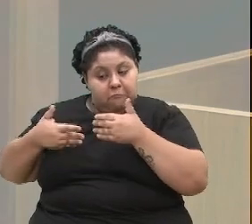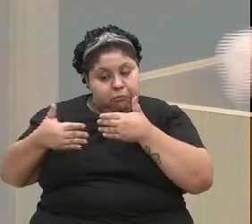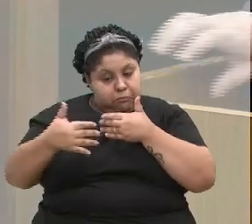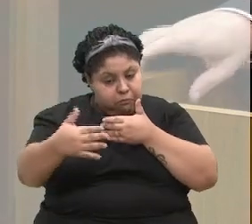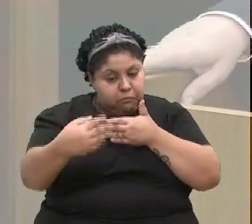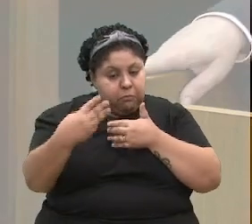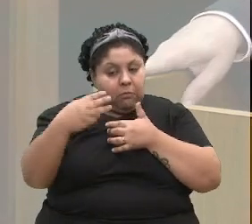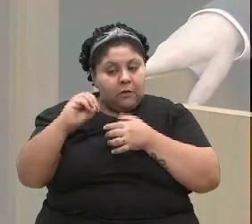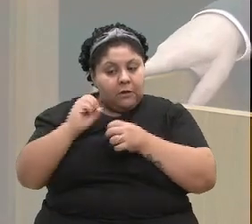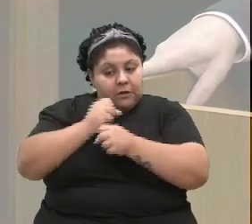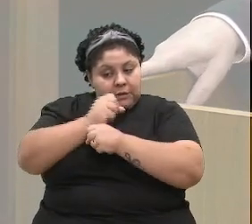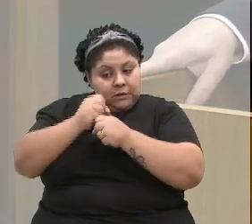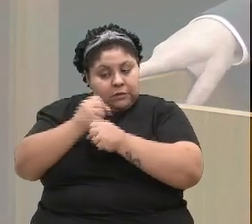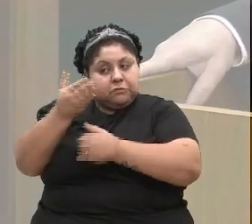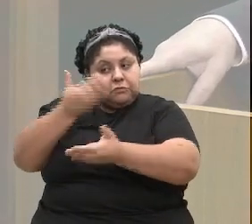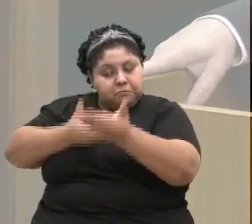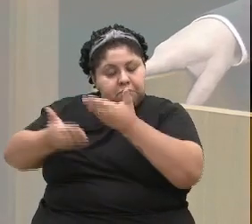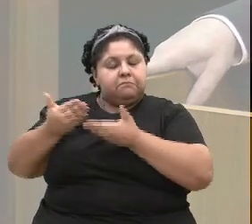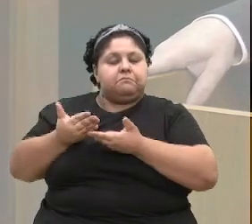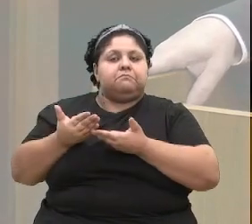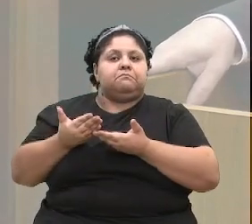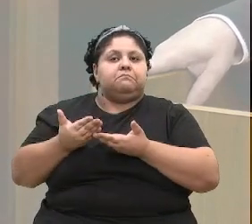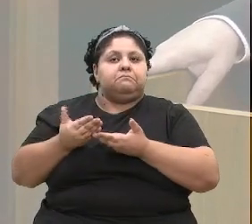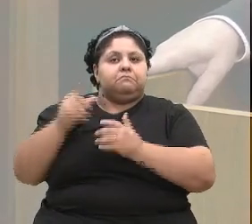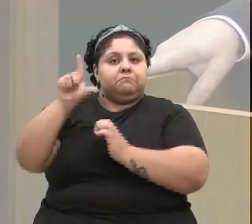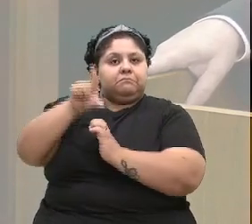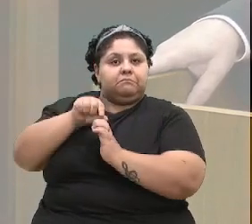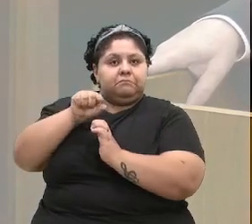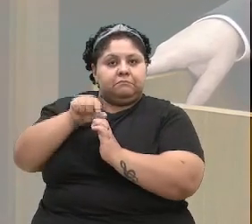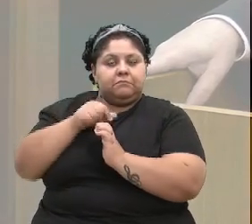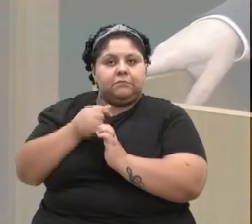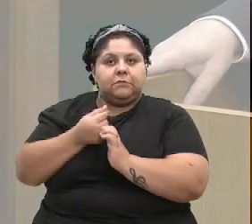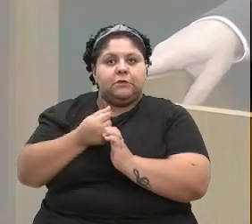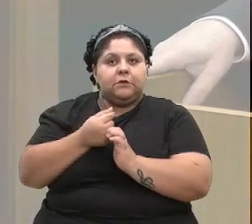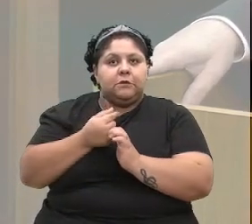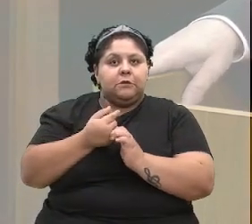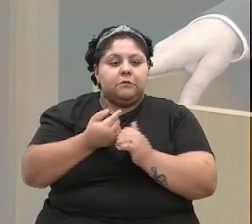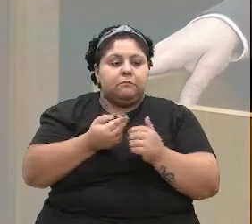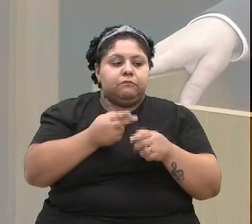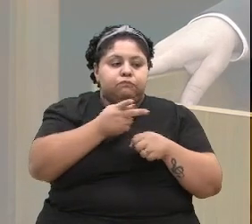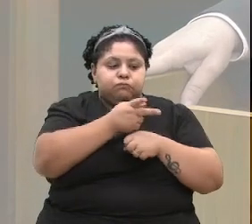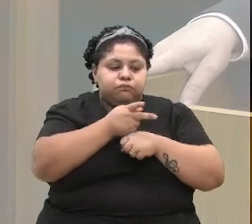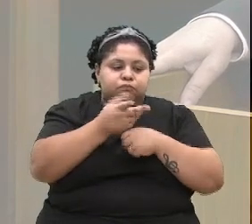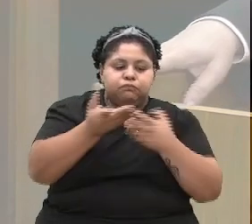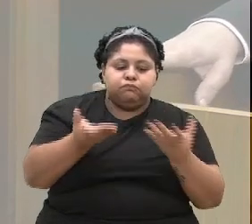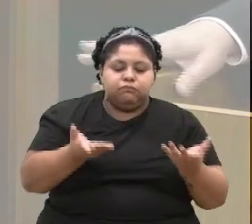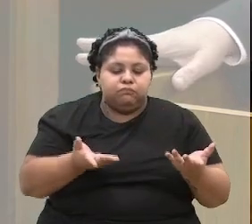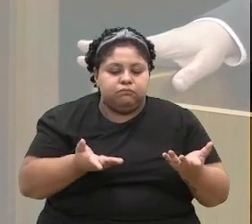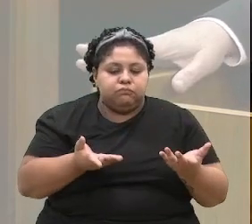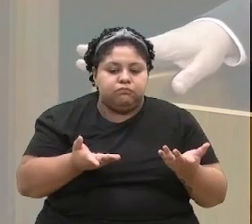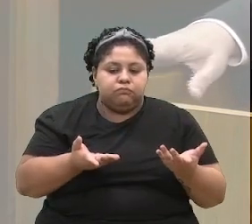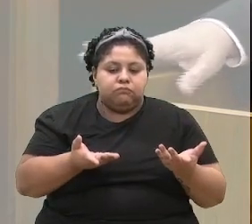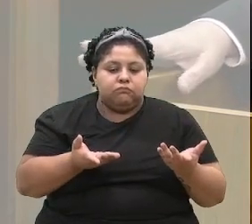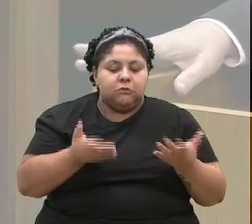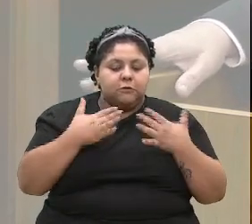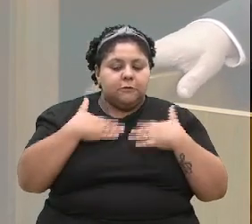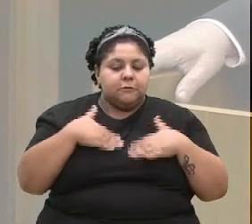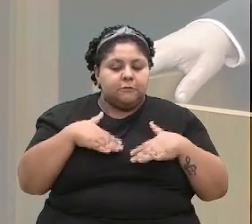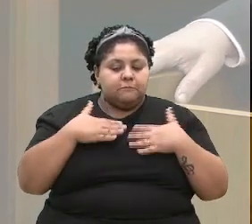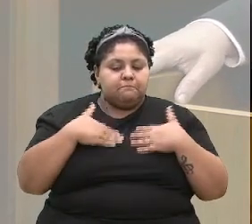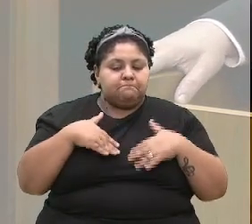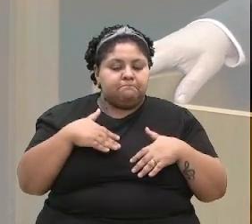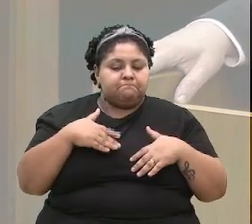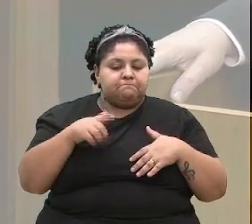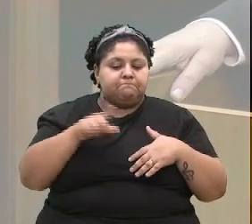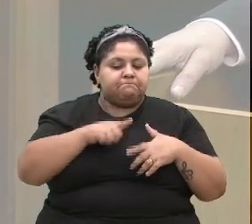nas minhas consultorias, nas empresas, ou seja, verificar com tranquilidade, sem problema